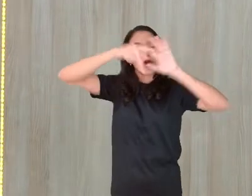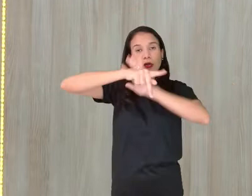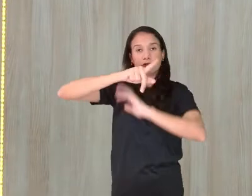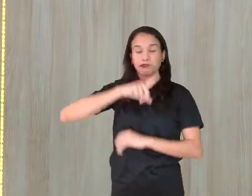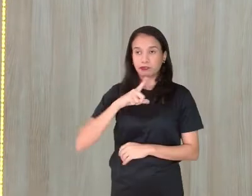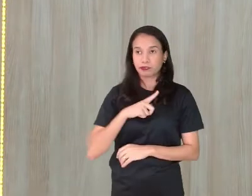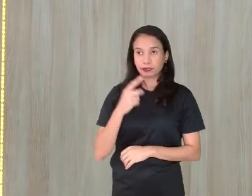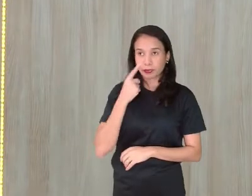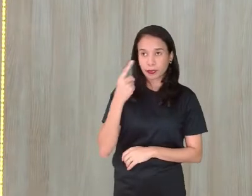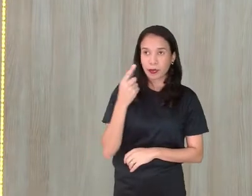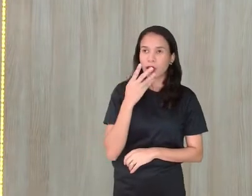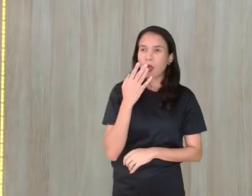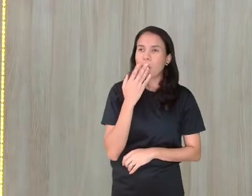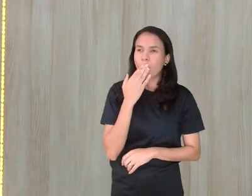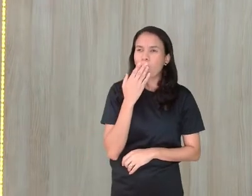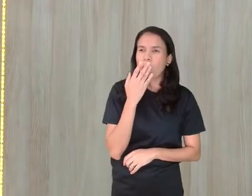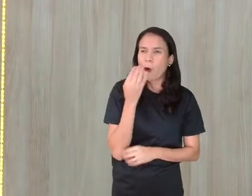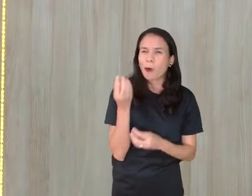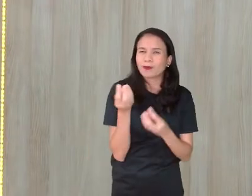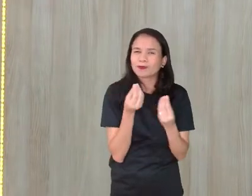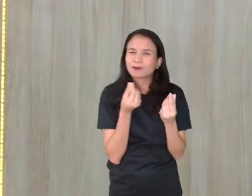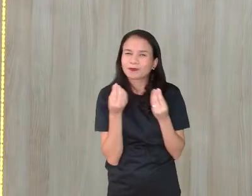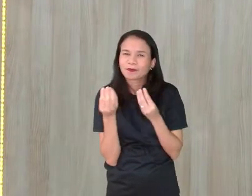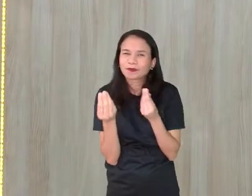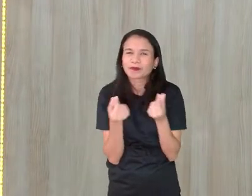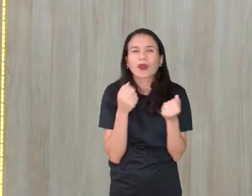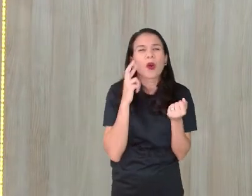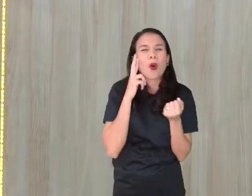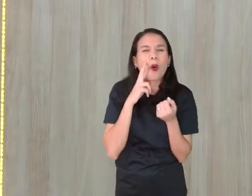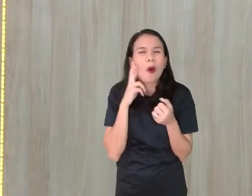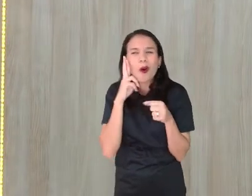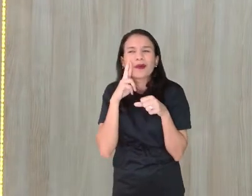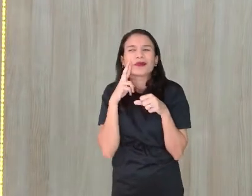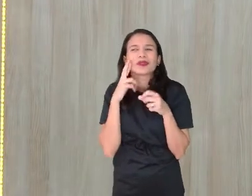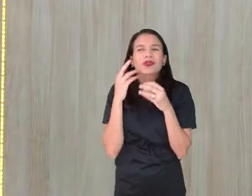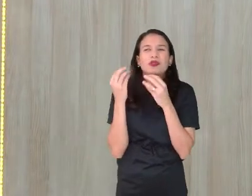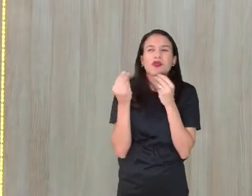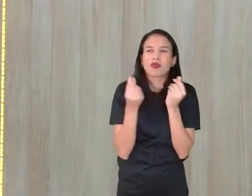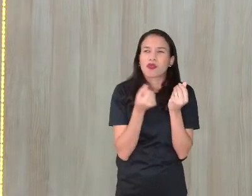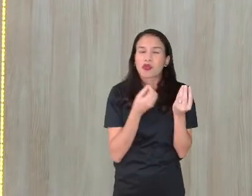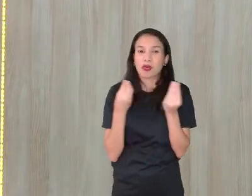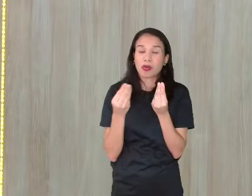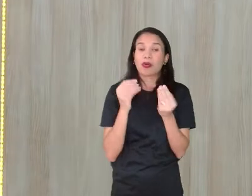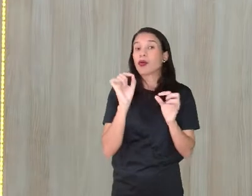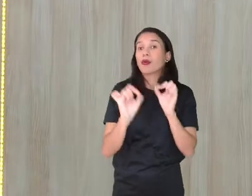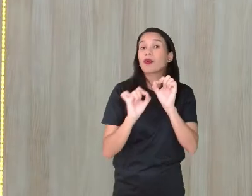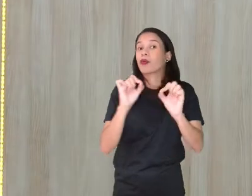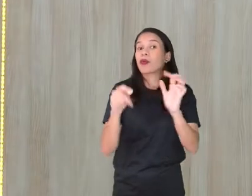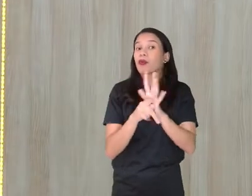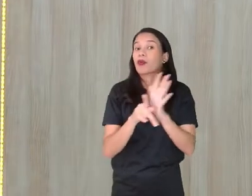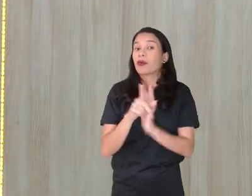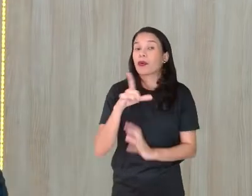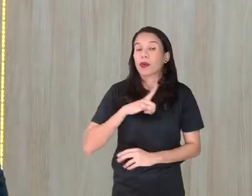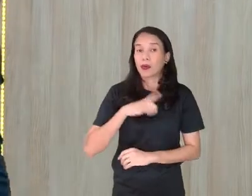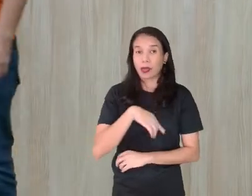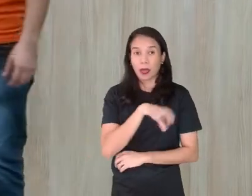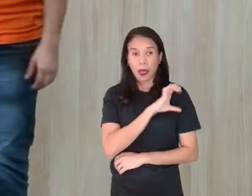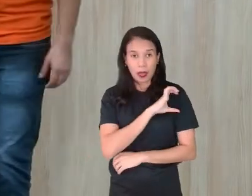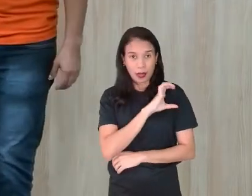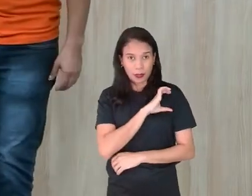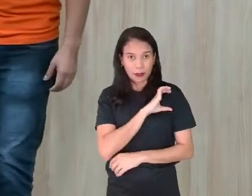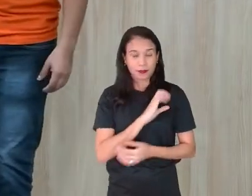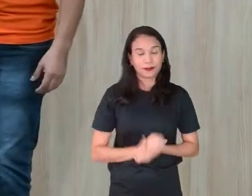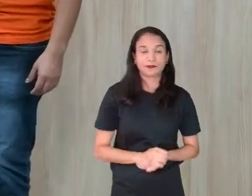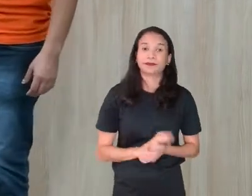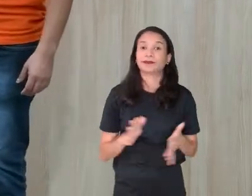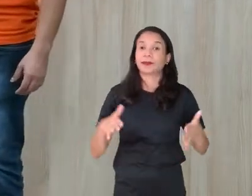está de cor mais rosa, né? Mais rosel, é justamente o Canadá,